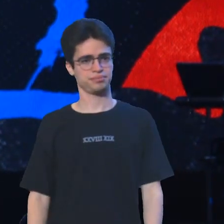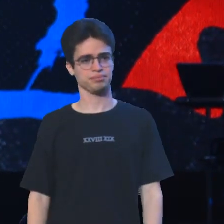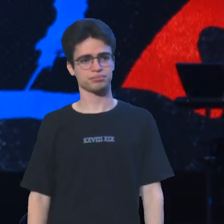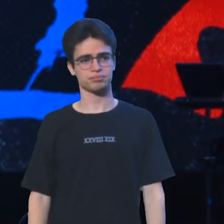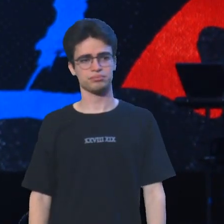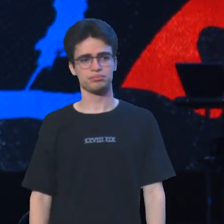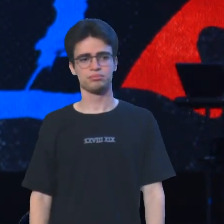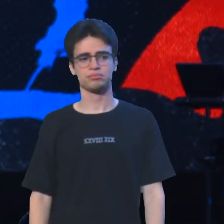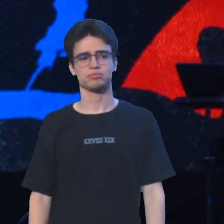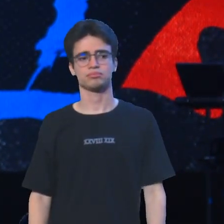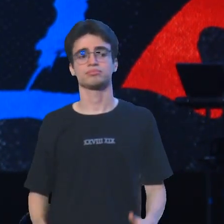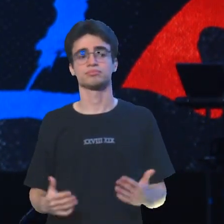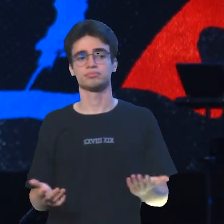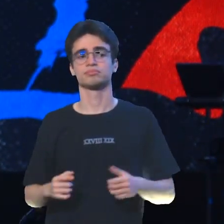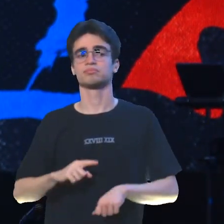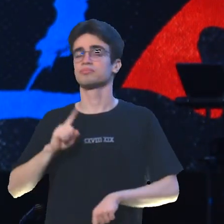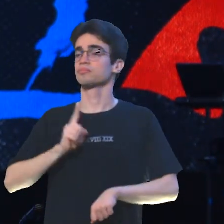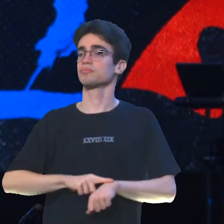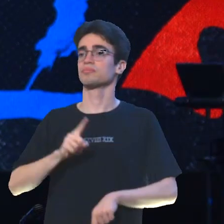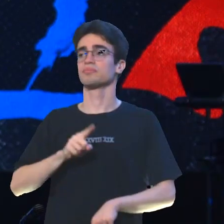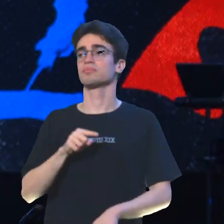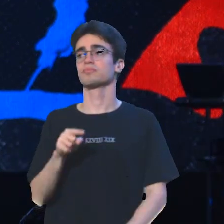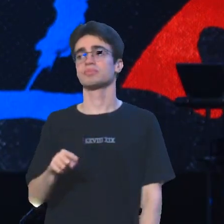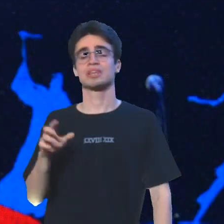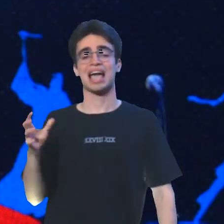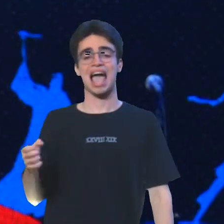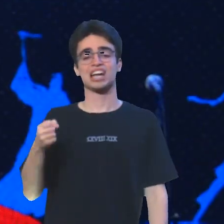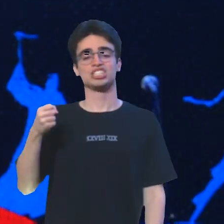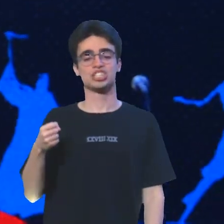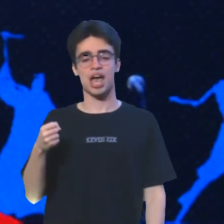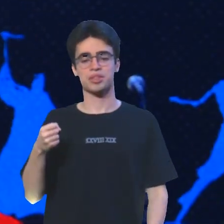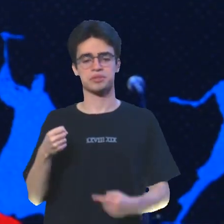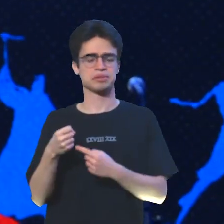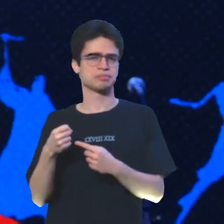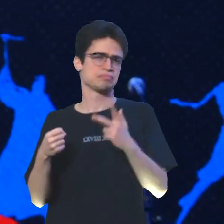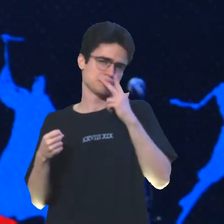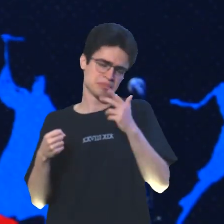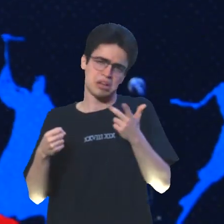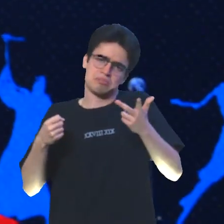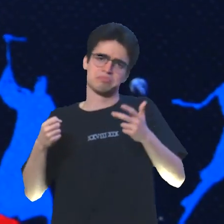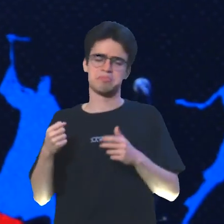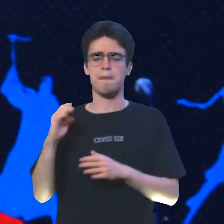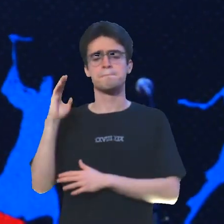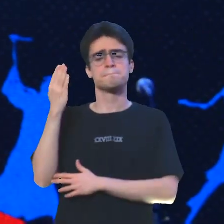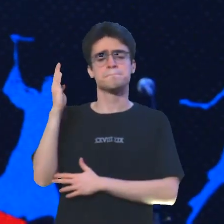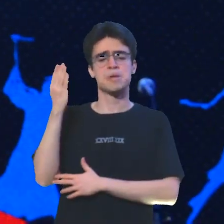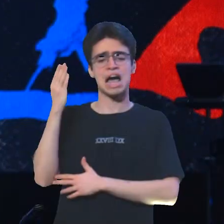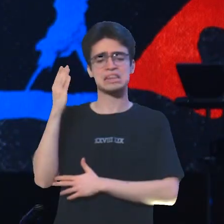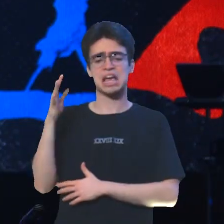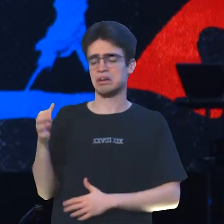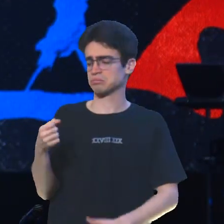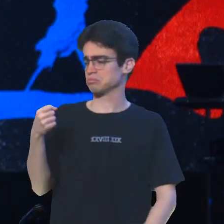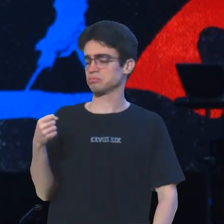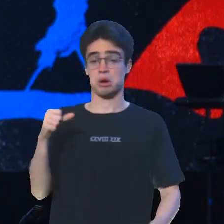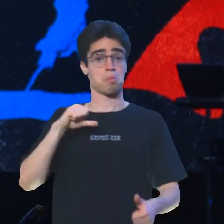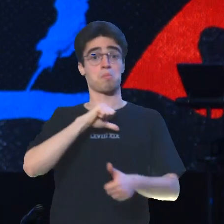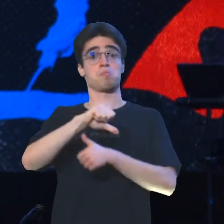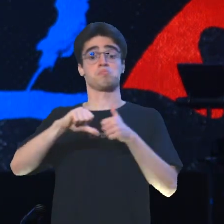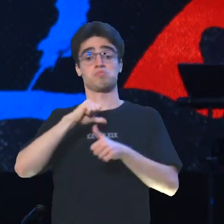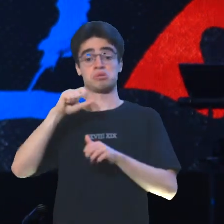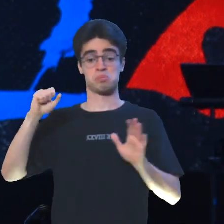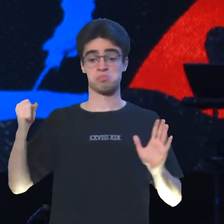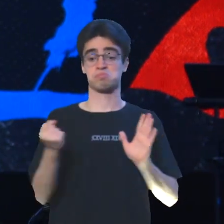E quando o cajado, que era apenas ali um bastão, um pedaço de madeira, se torna um símbolo